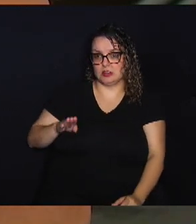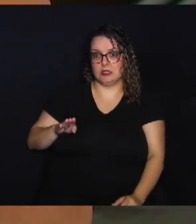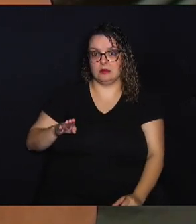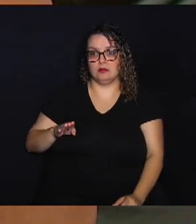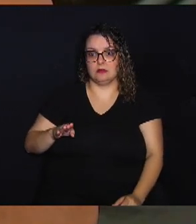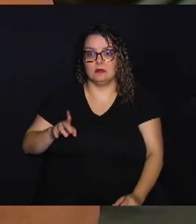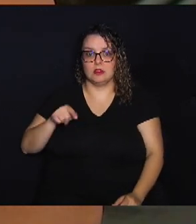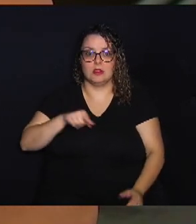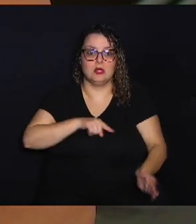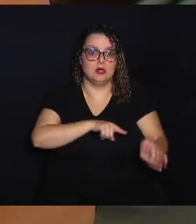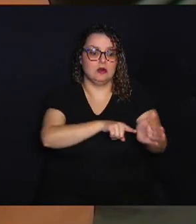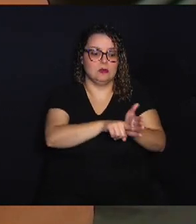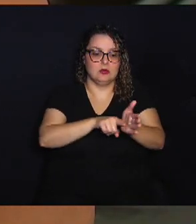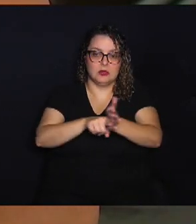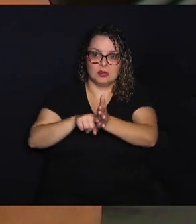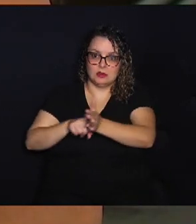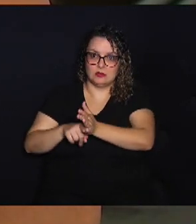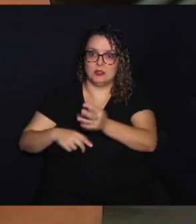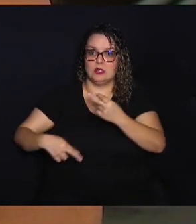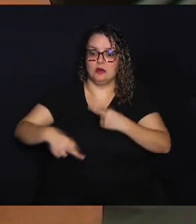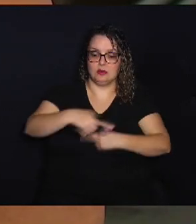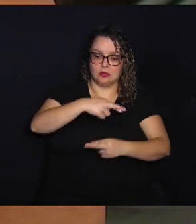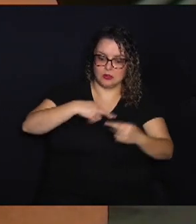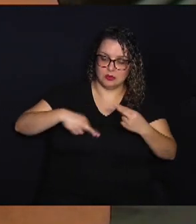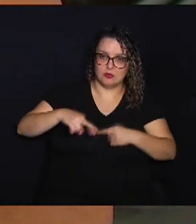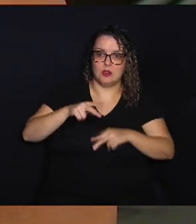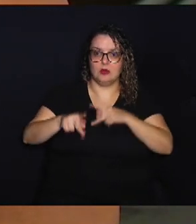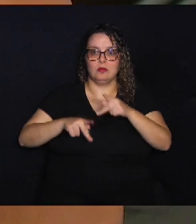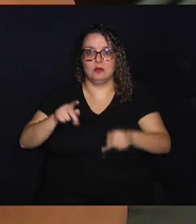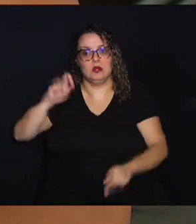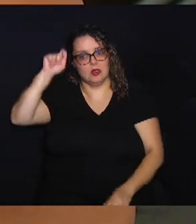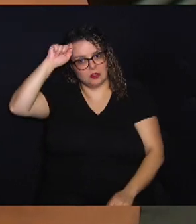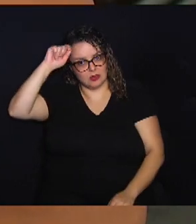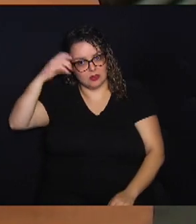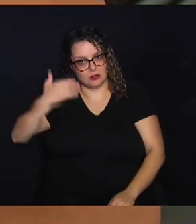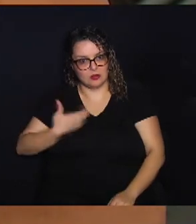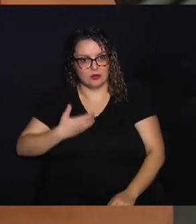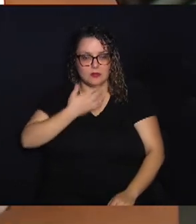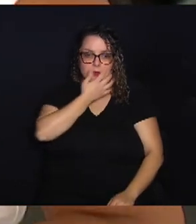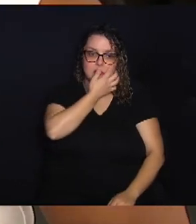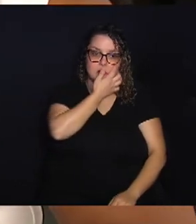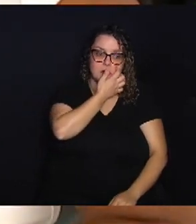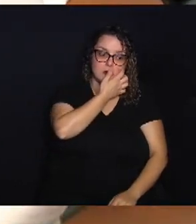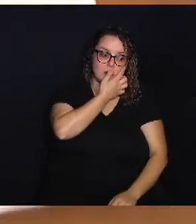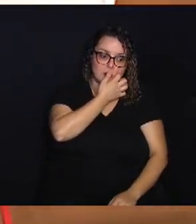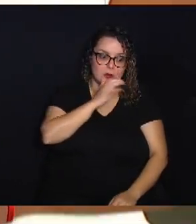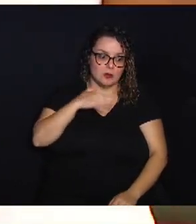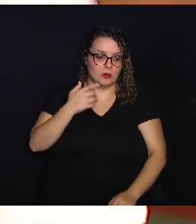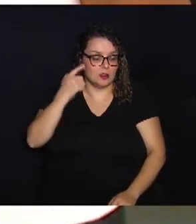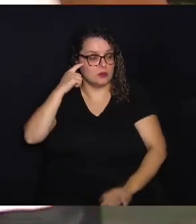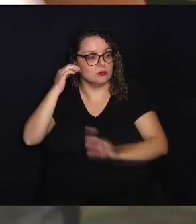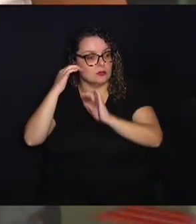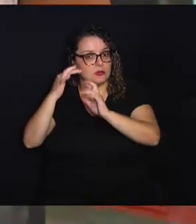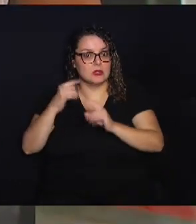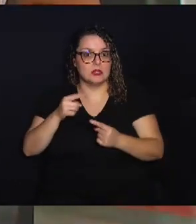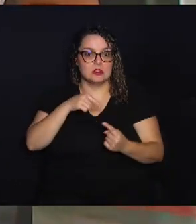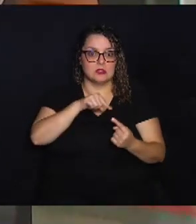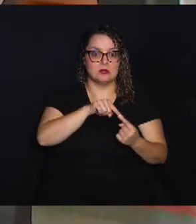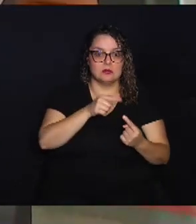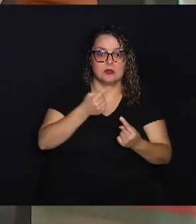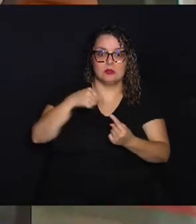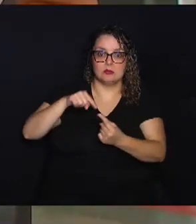serão pesquisas vinculadas à população afro-brasileira. Quando a gente pensa nesses objetivos,